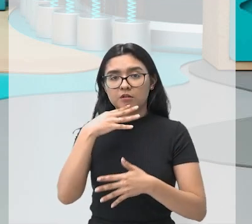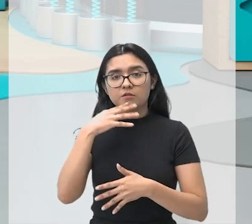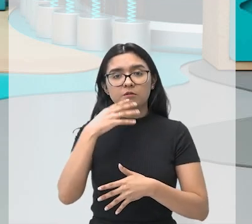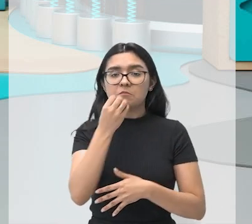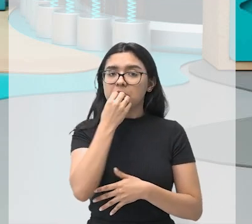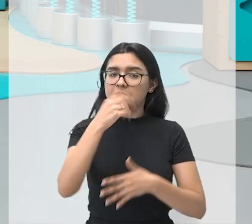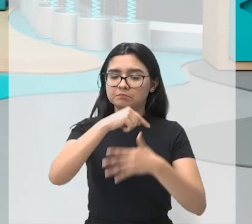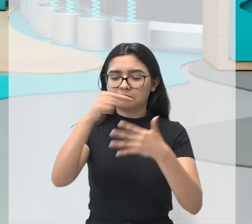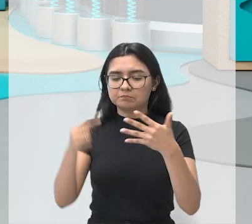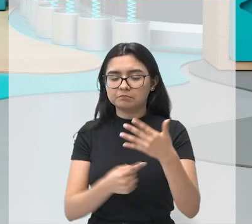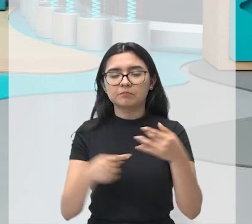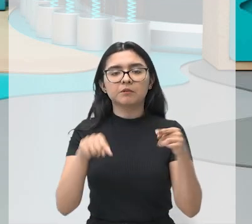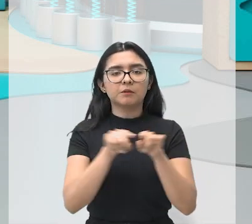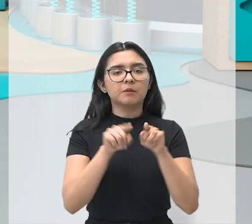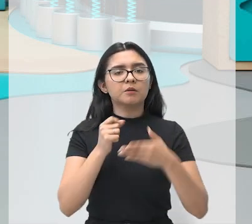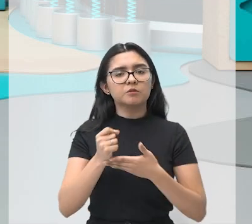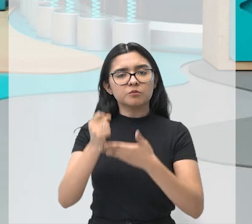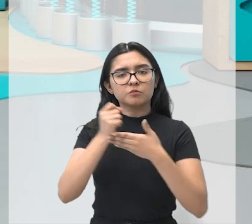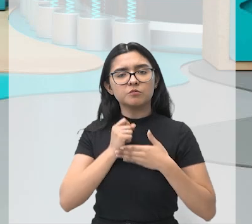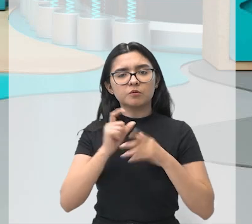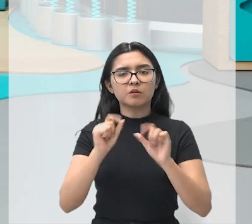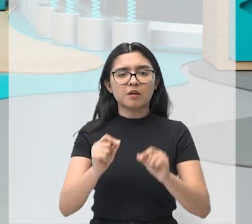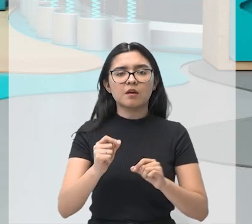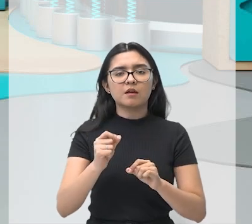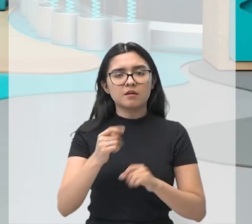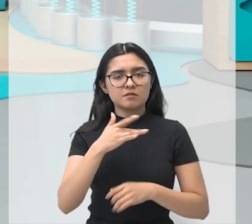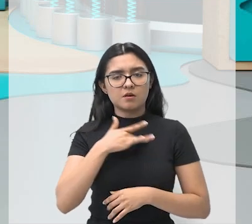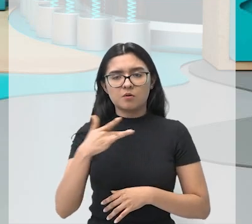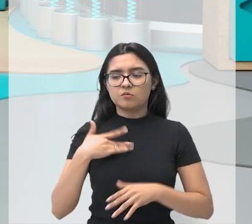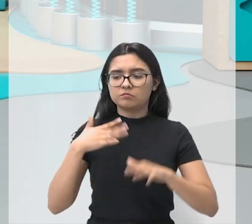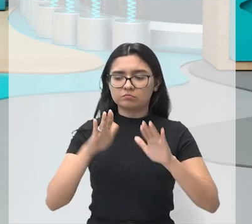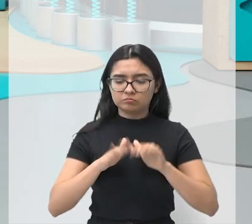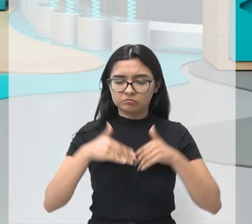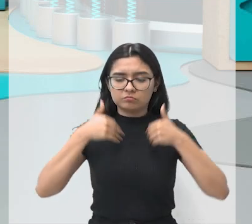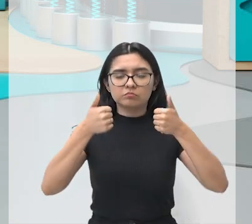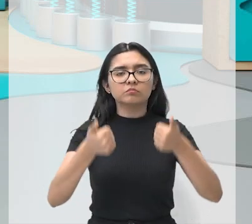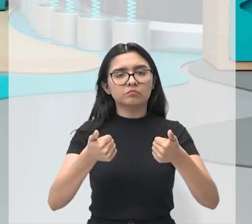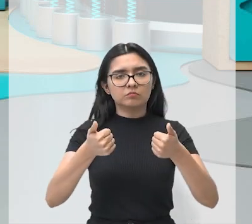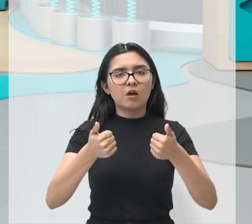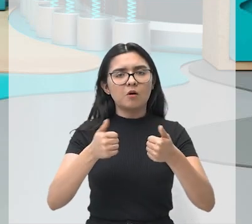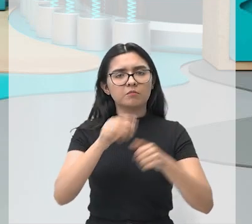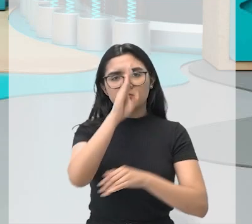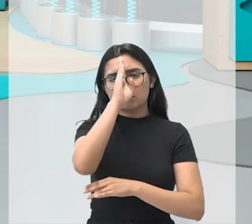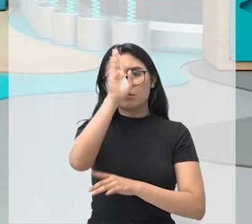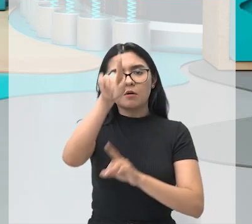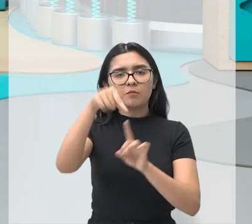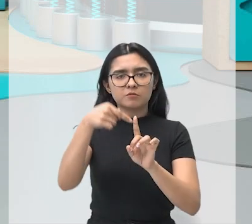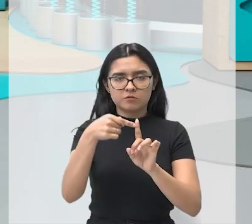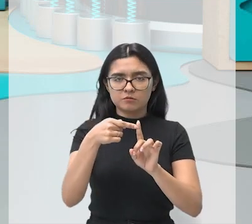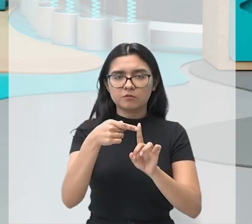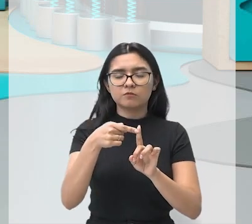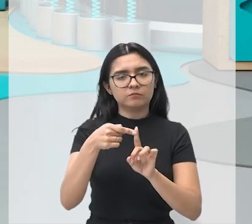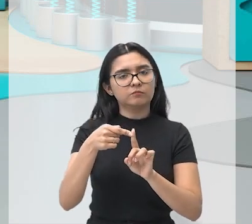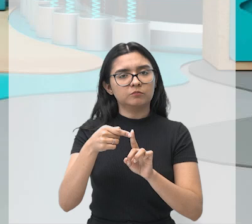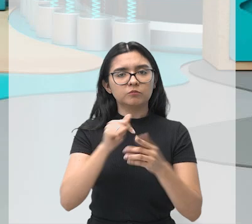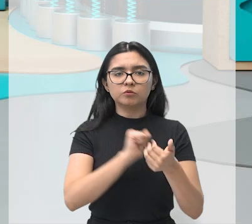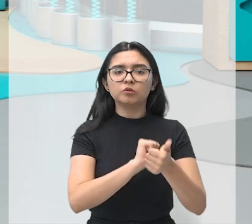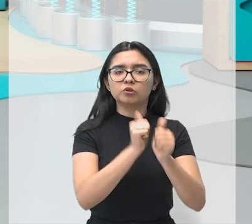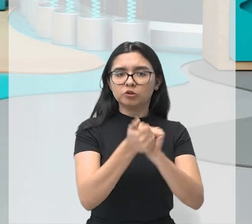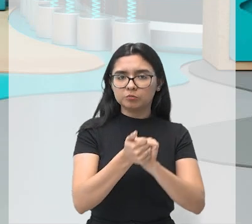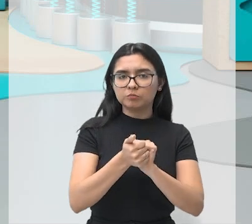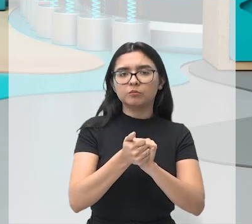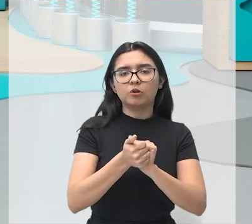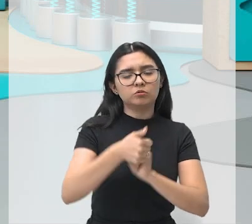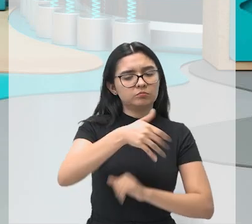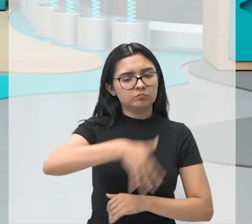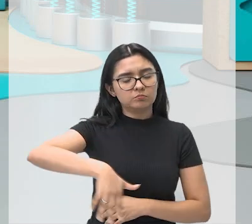só. Ele ajuda aí na promoção da saúde, que é um dos principais objetivos das atividades esportivas de modo geral,